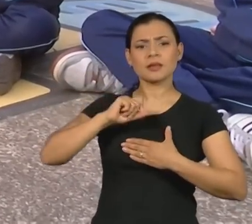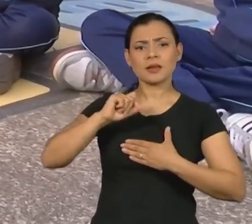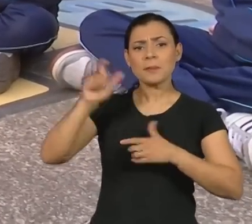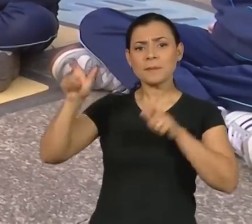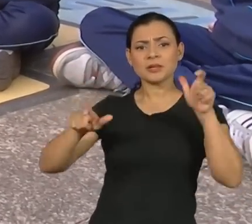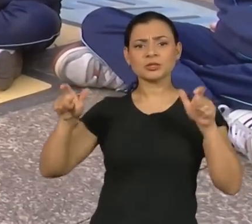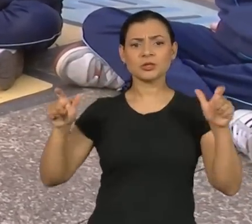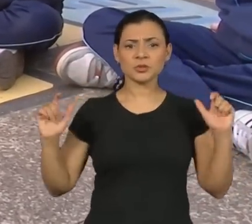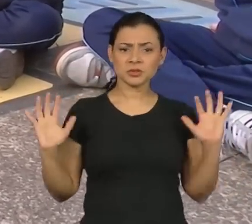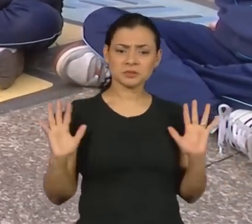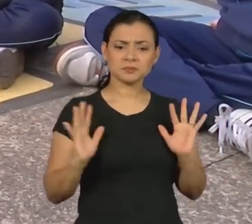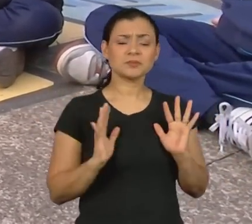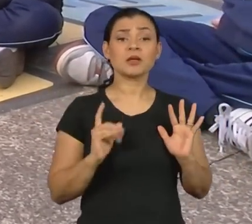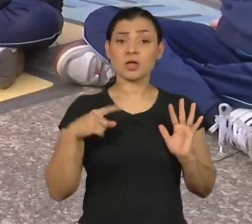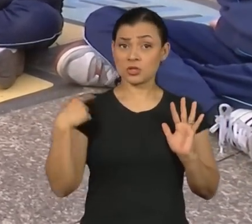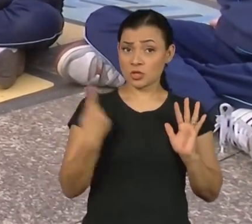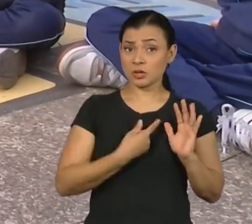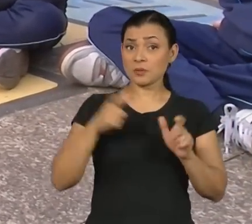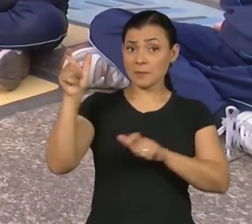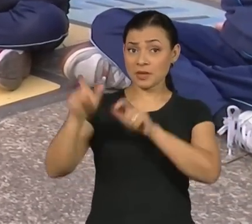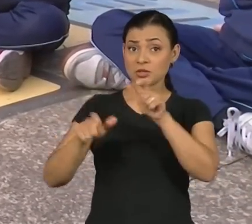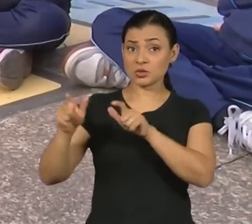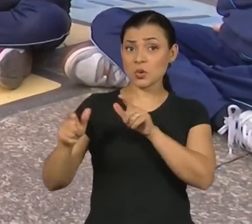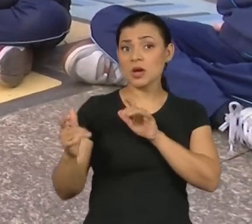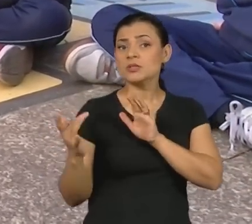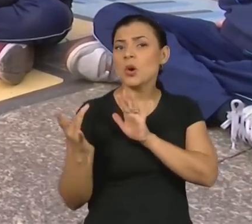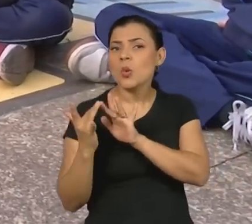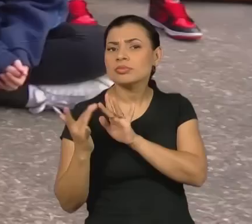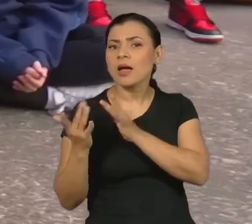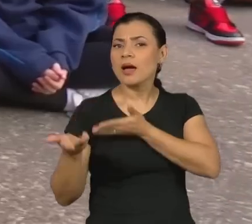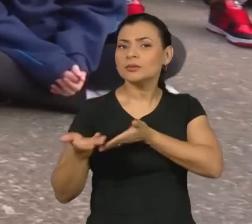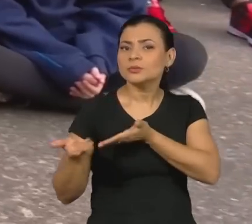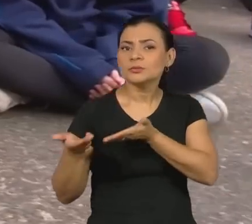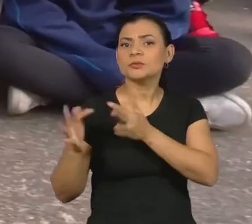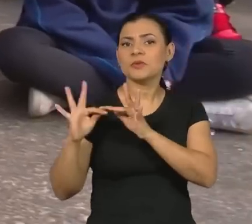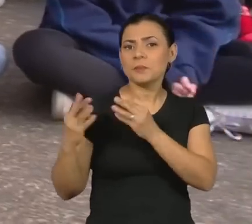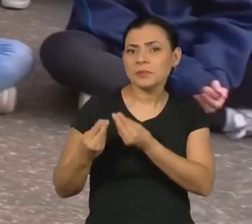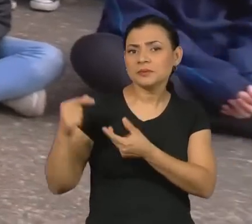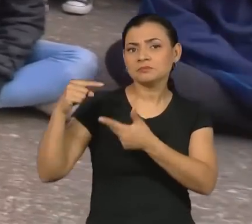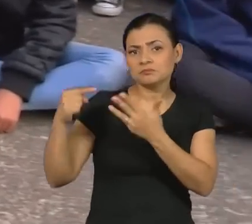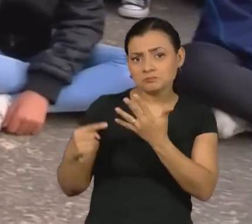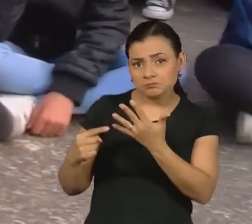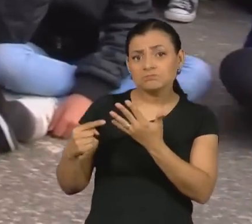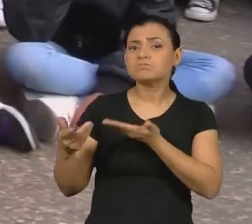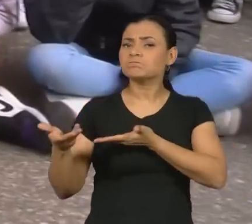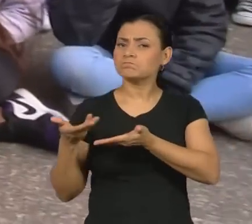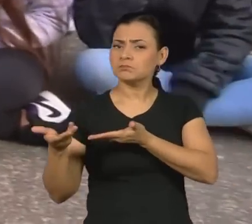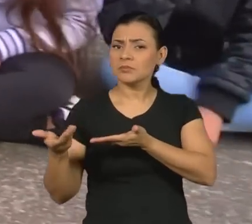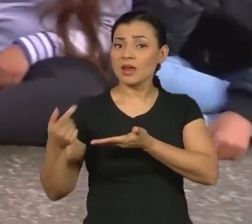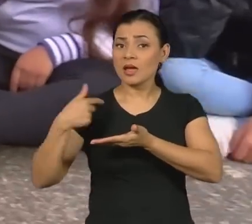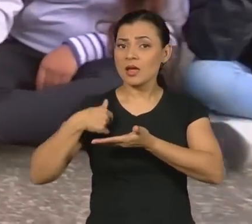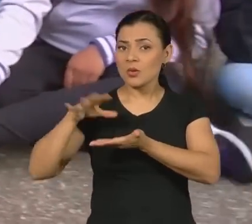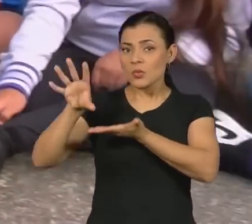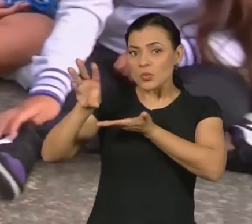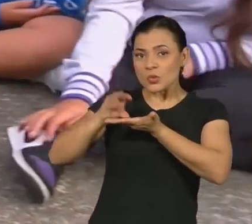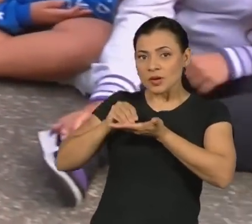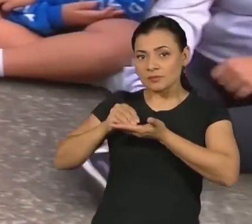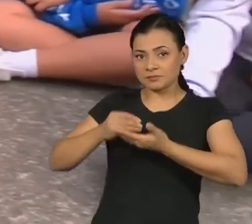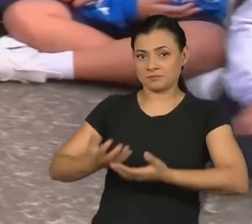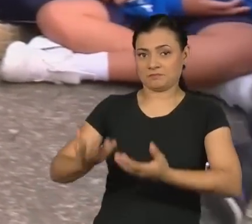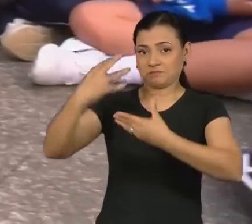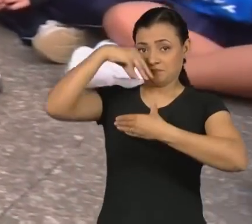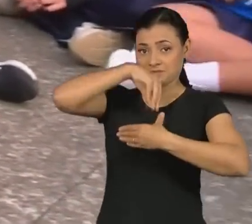somos resultado das pessoas que a gente convive, certo? A forma como eu me comporto vai